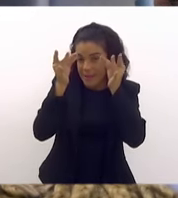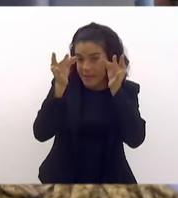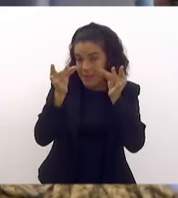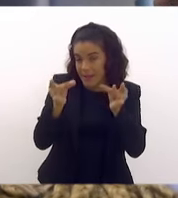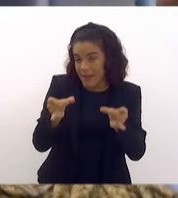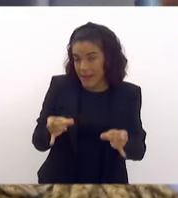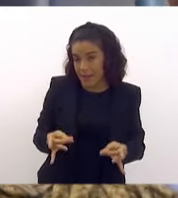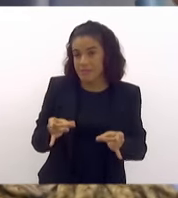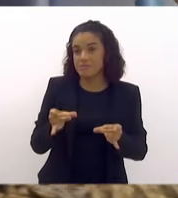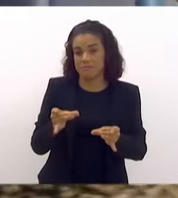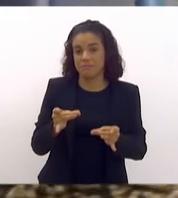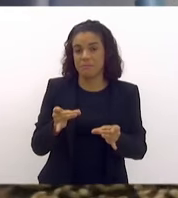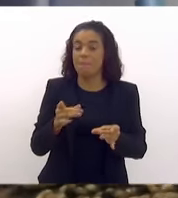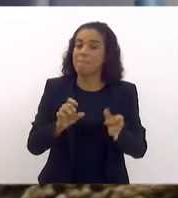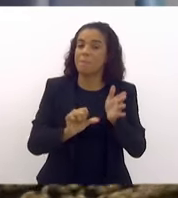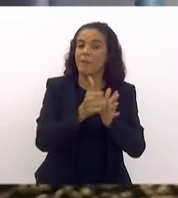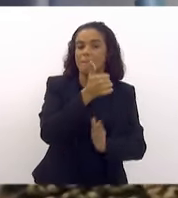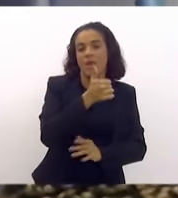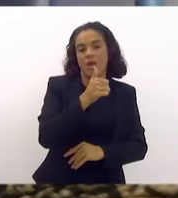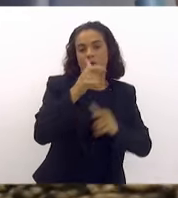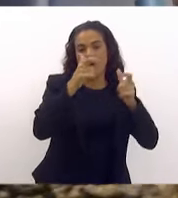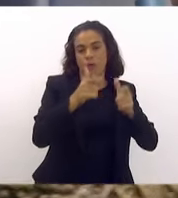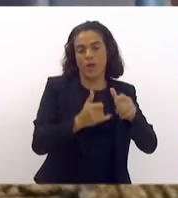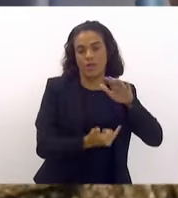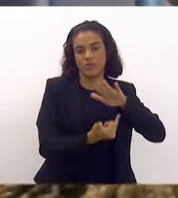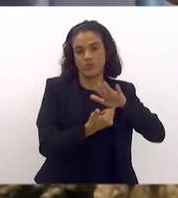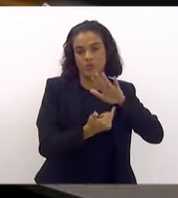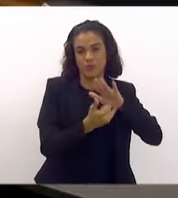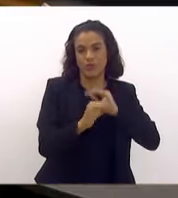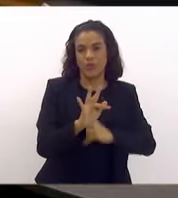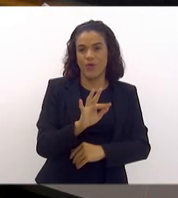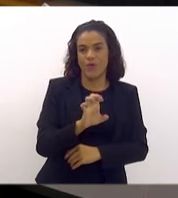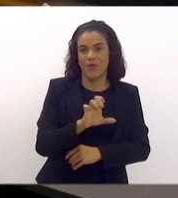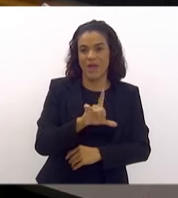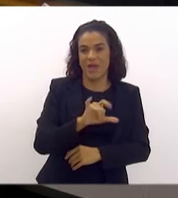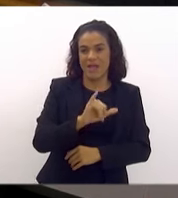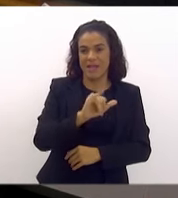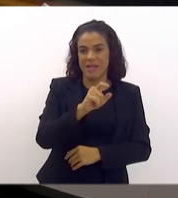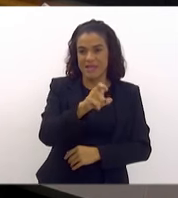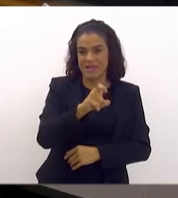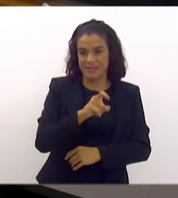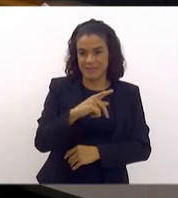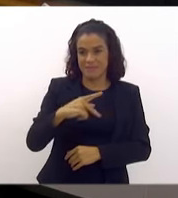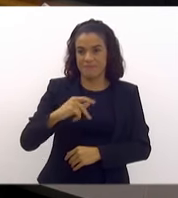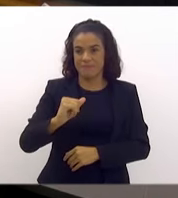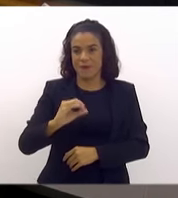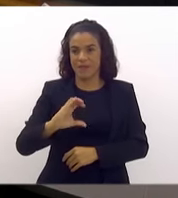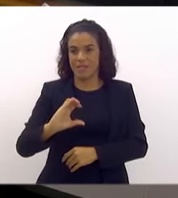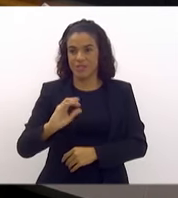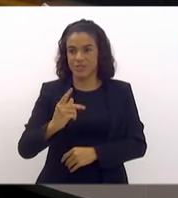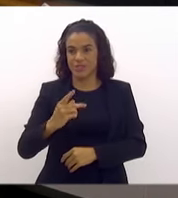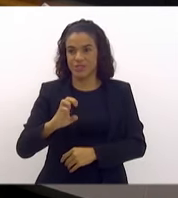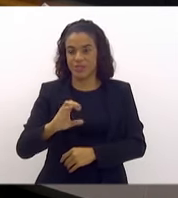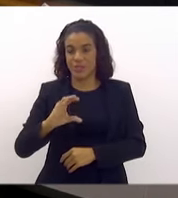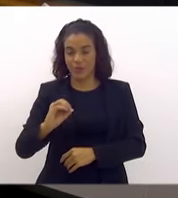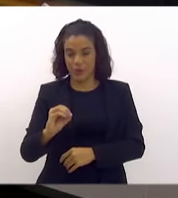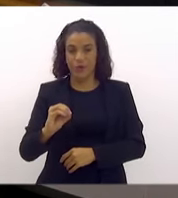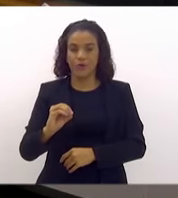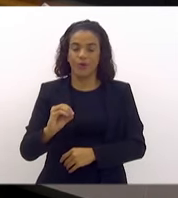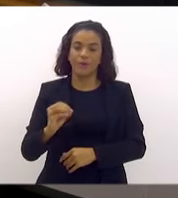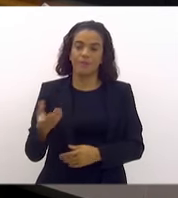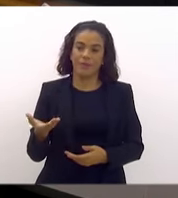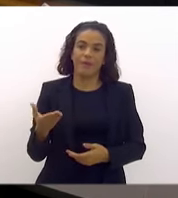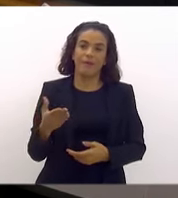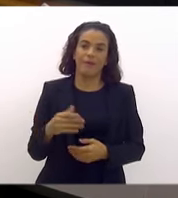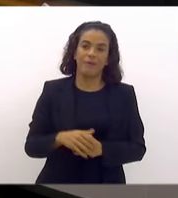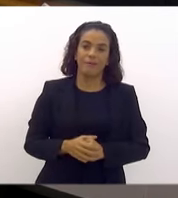Instituto Félix Pacheco não em todos os casos mas quando Há a possibilidade de levar é que